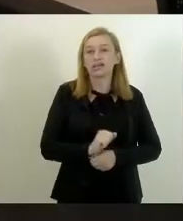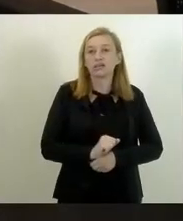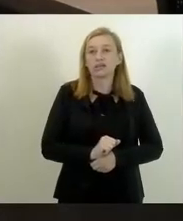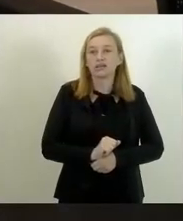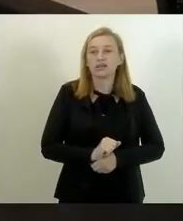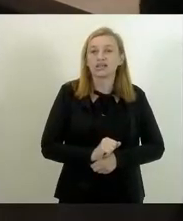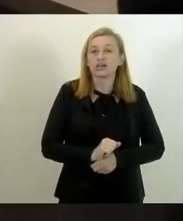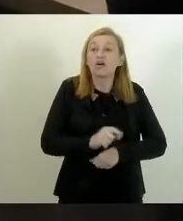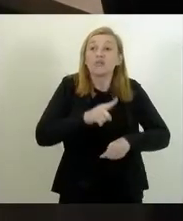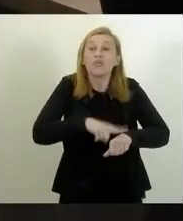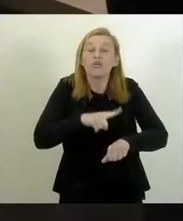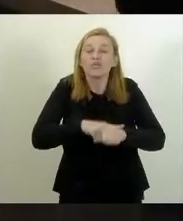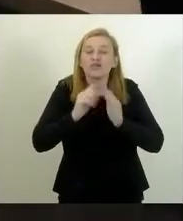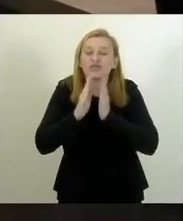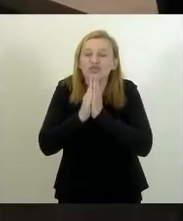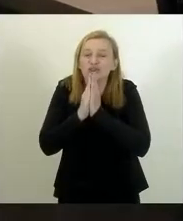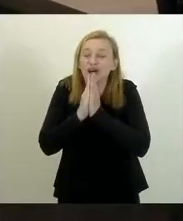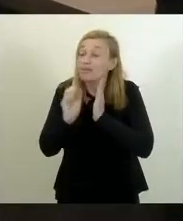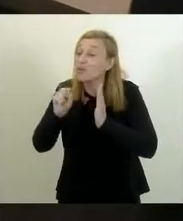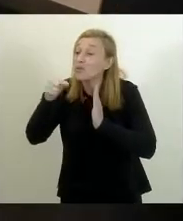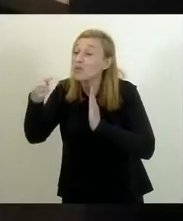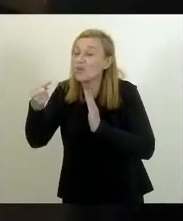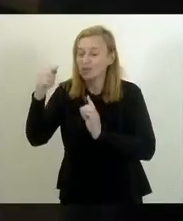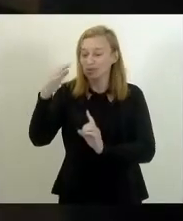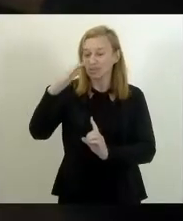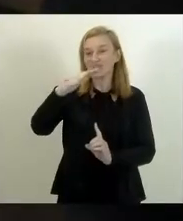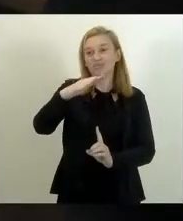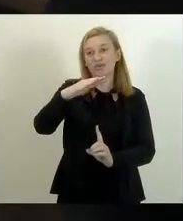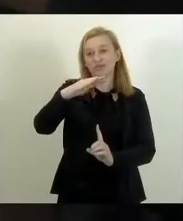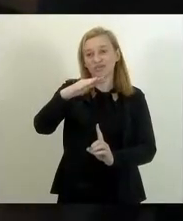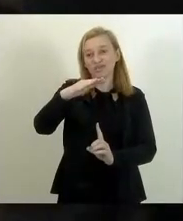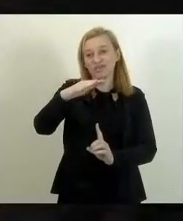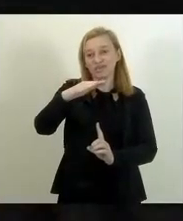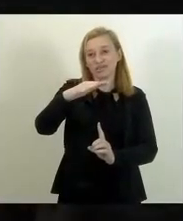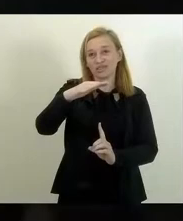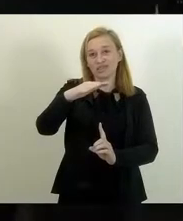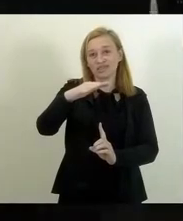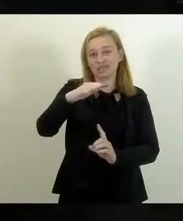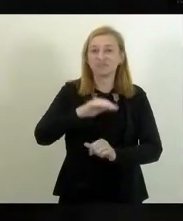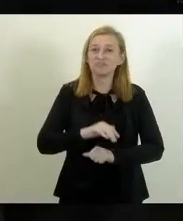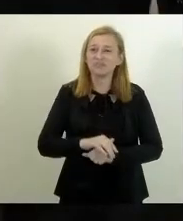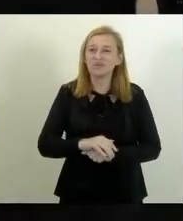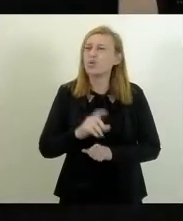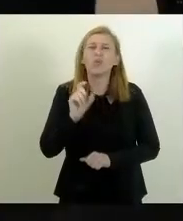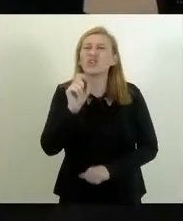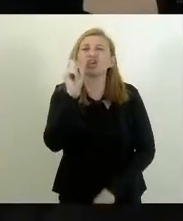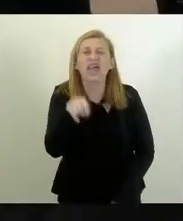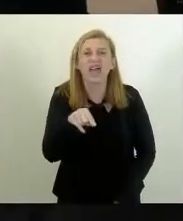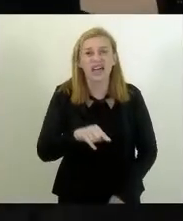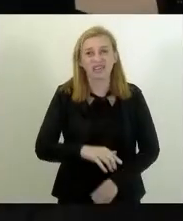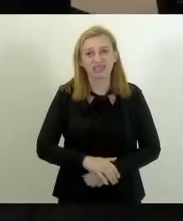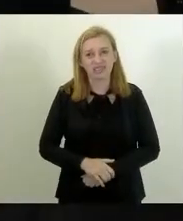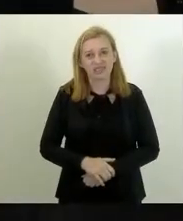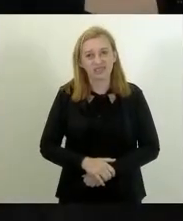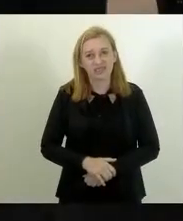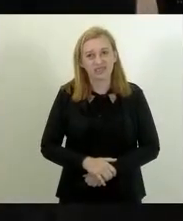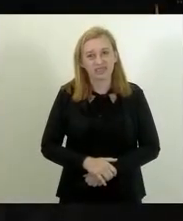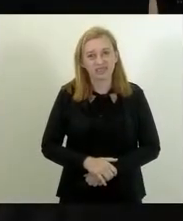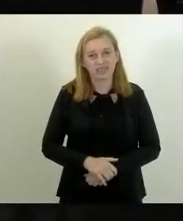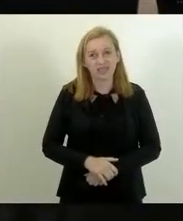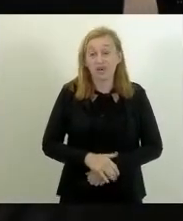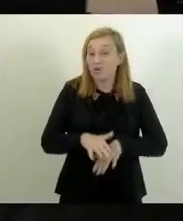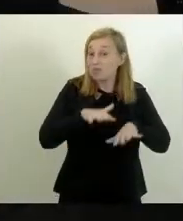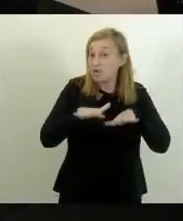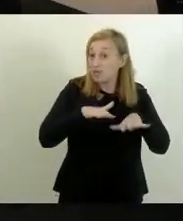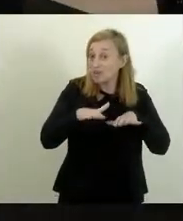um momento de rezar pelo outro pela imposição das mãos. O que é, num